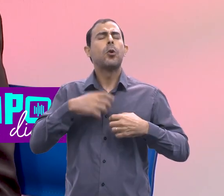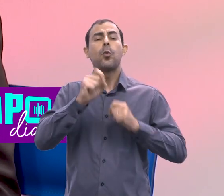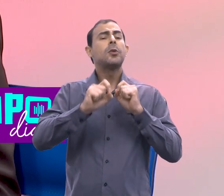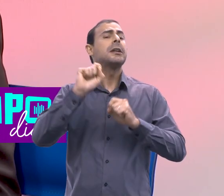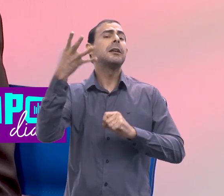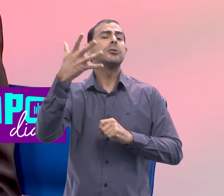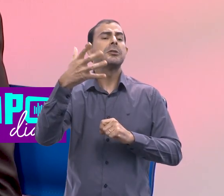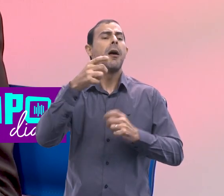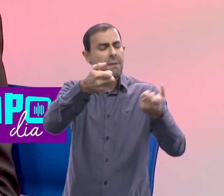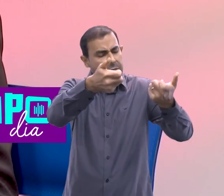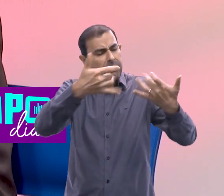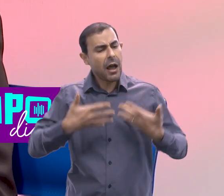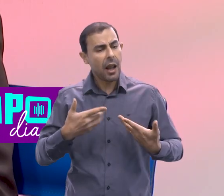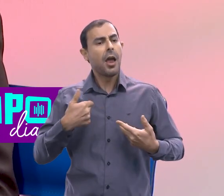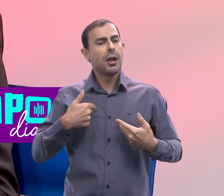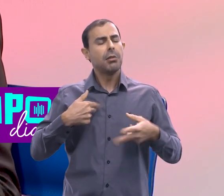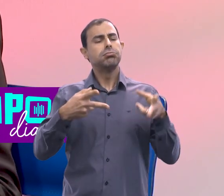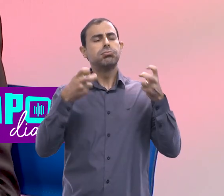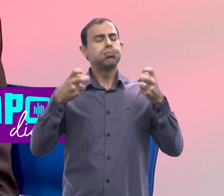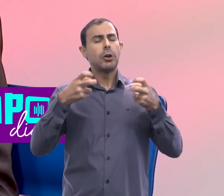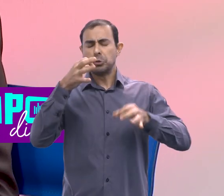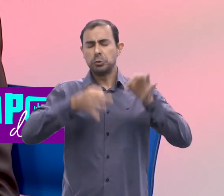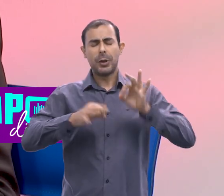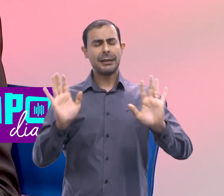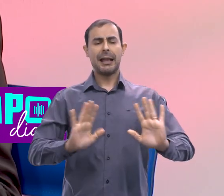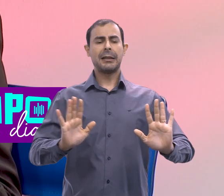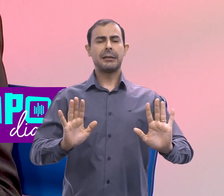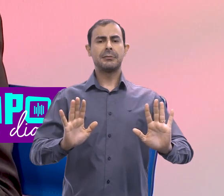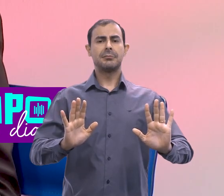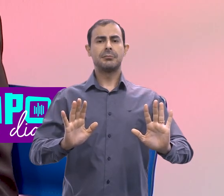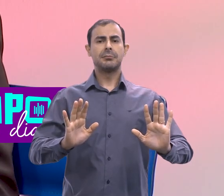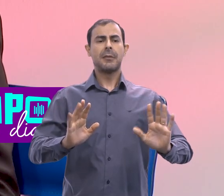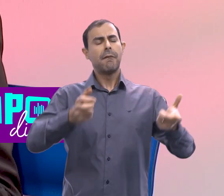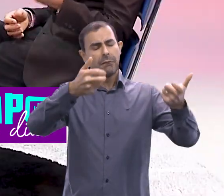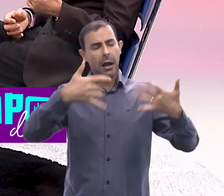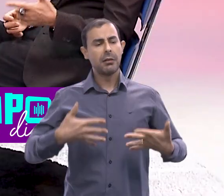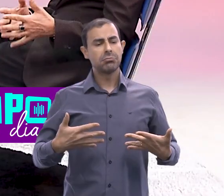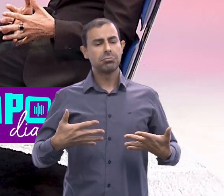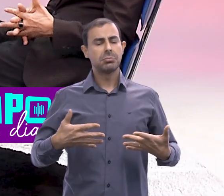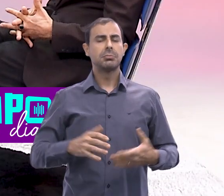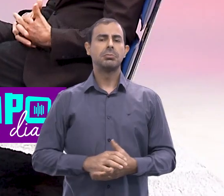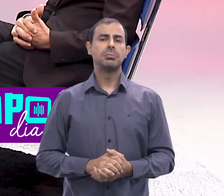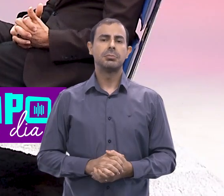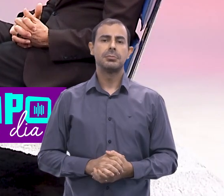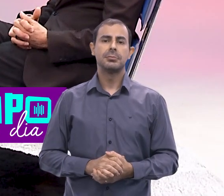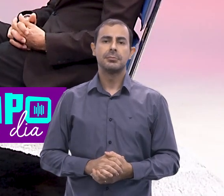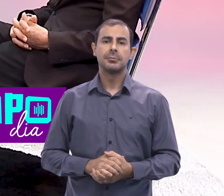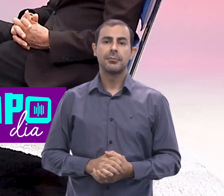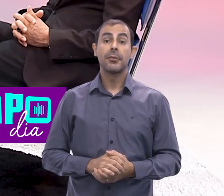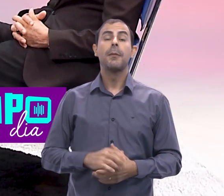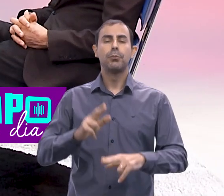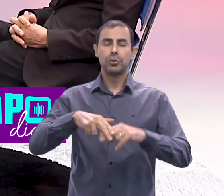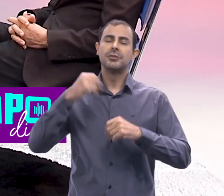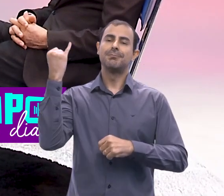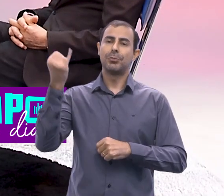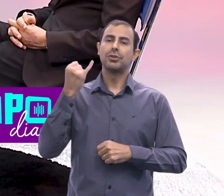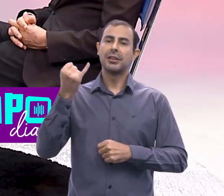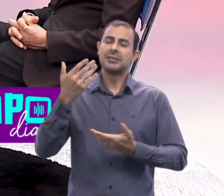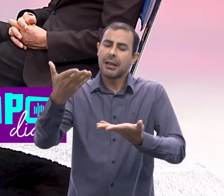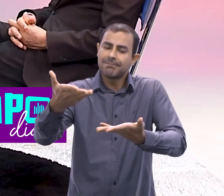Me fale, eu estou aqui para te ouvir, sem julgamento e principalmente sem condenação. Por isso a importância